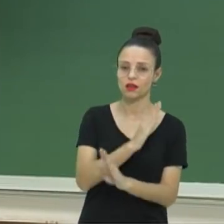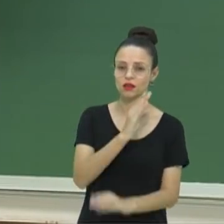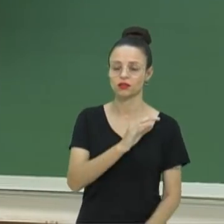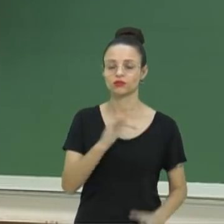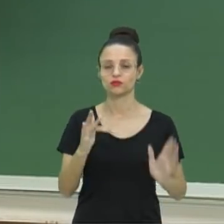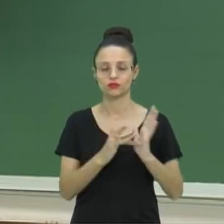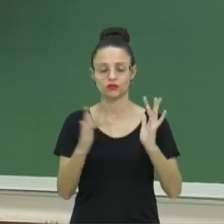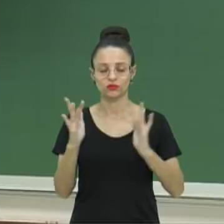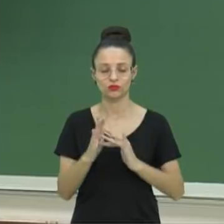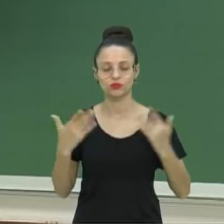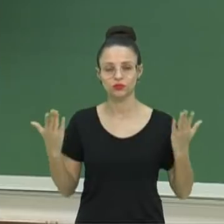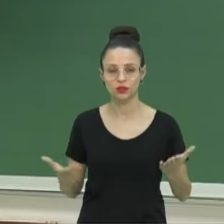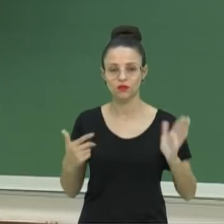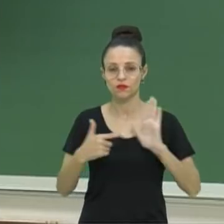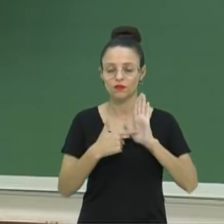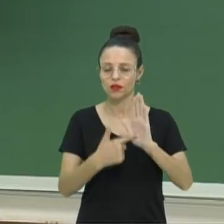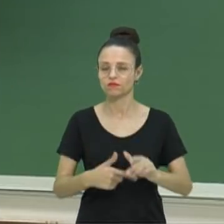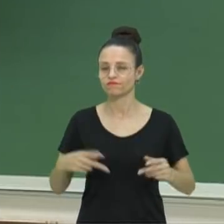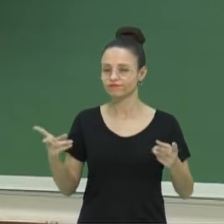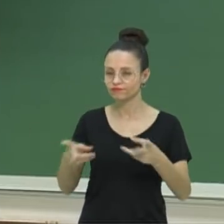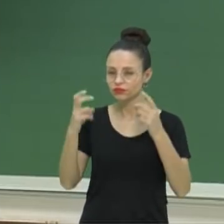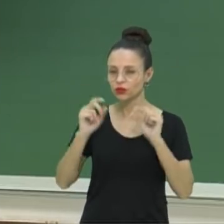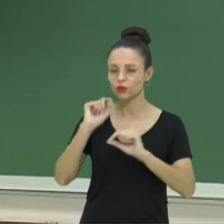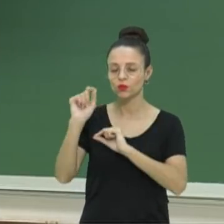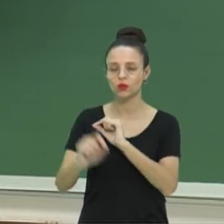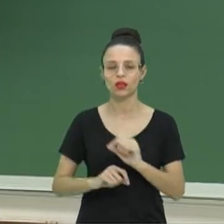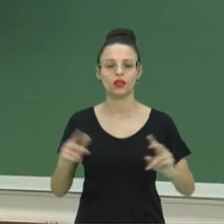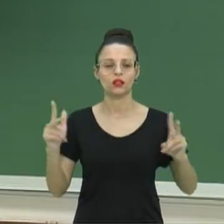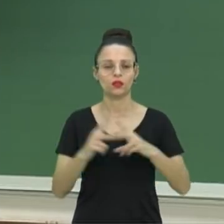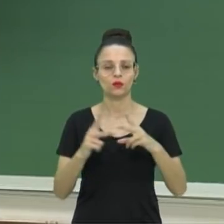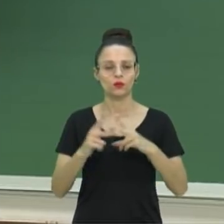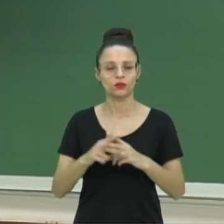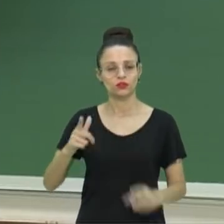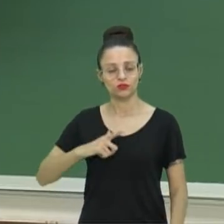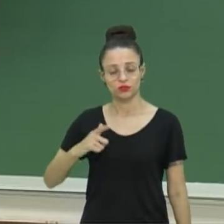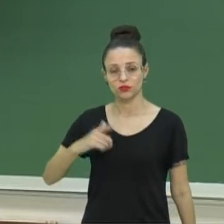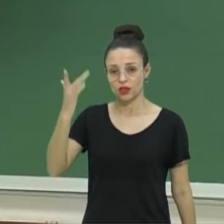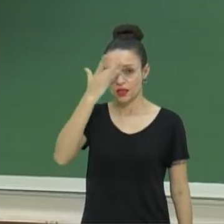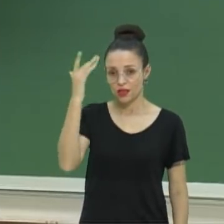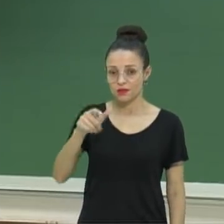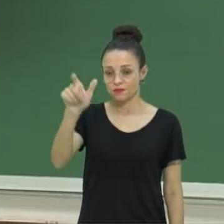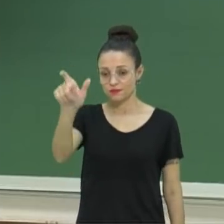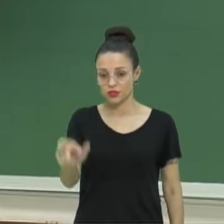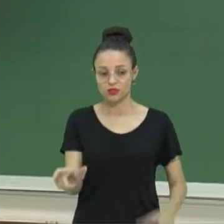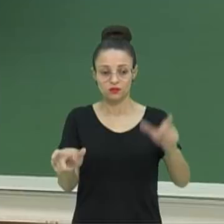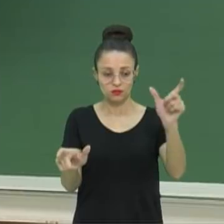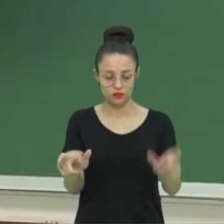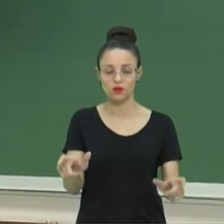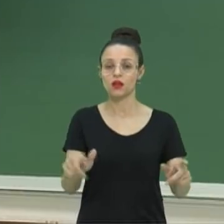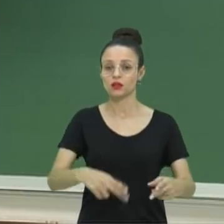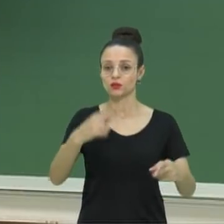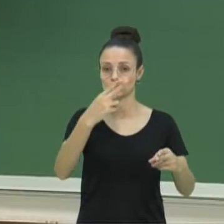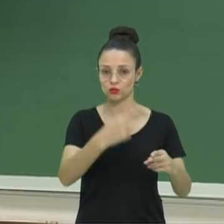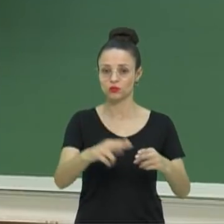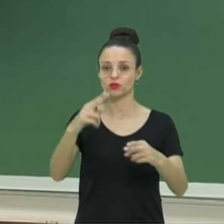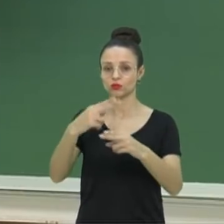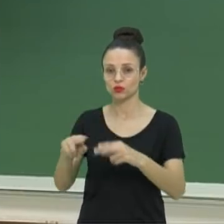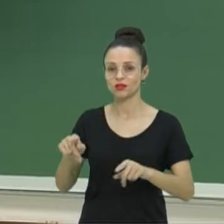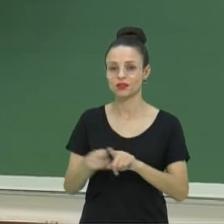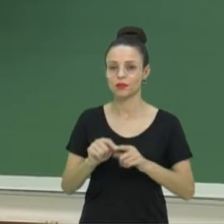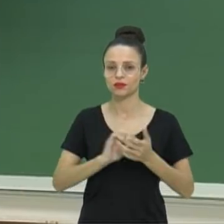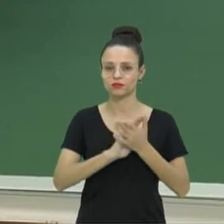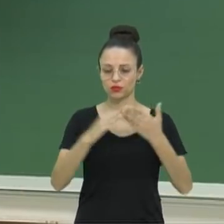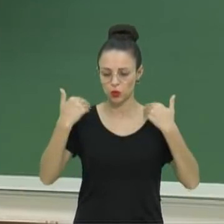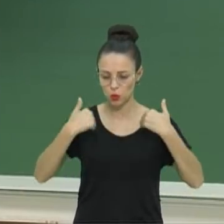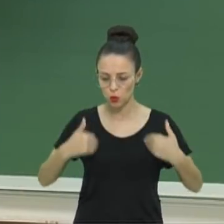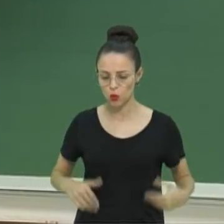esculturas, né, verificou-se que a luta acontecia com as pessoas nus e também eram recobertas por azeite, né? Então,